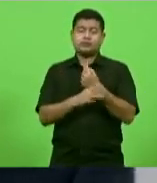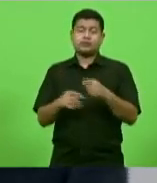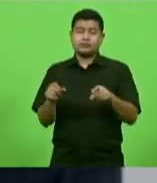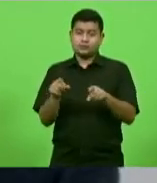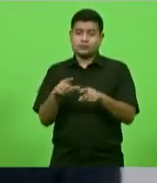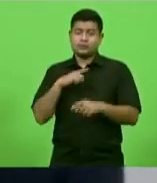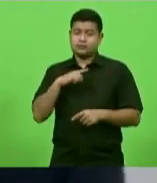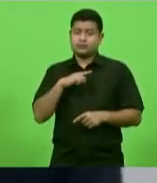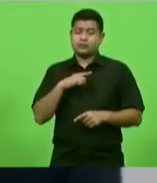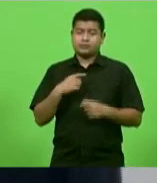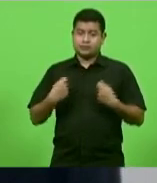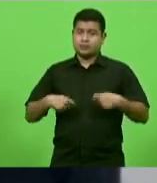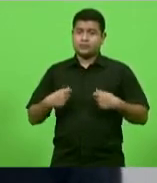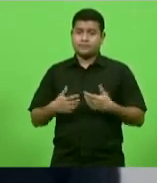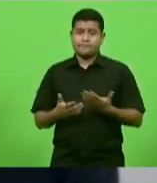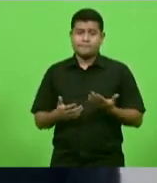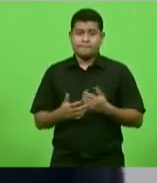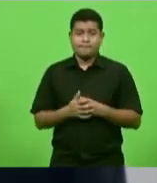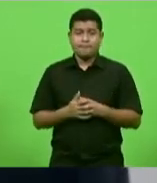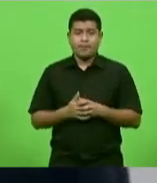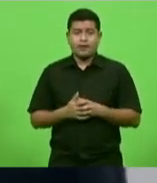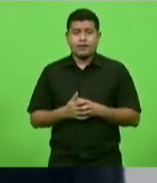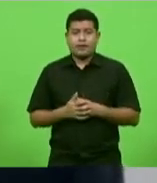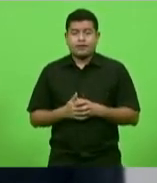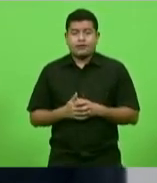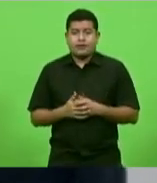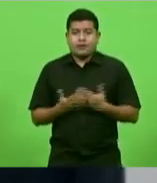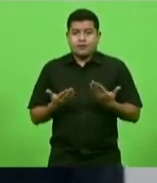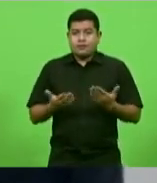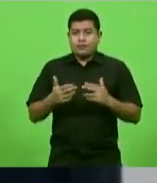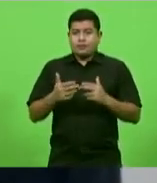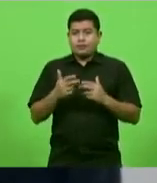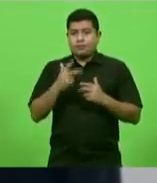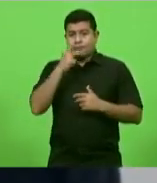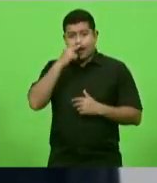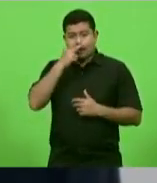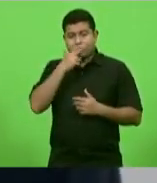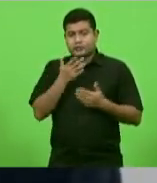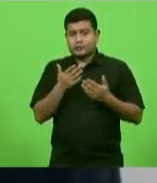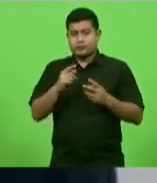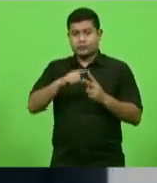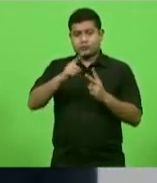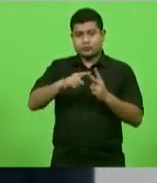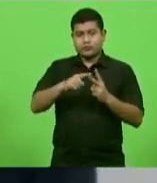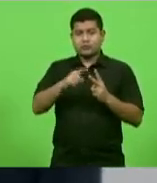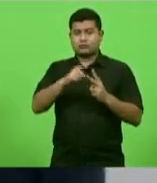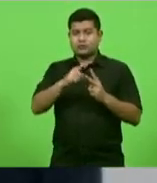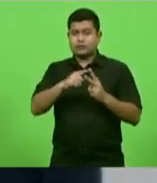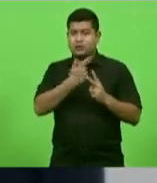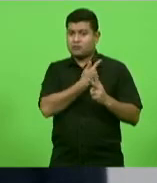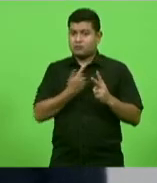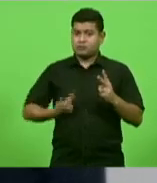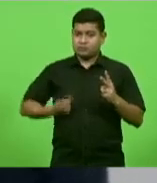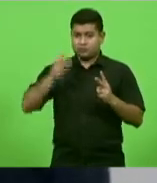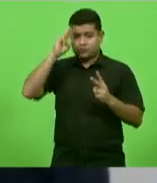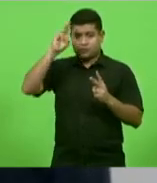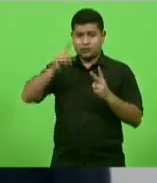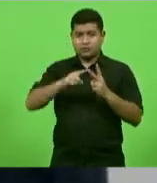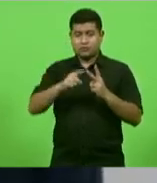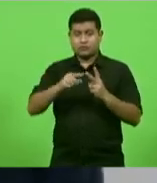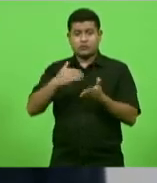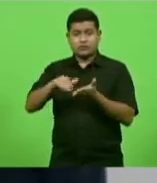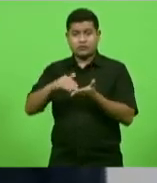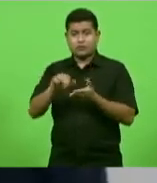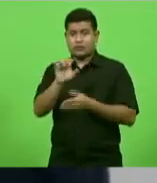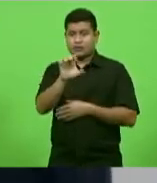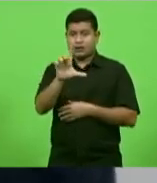ordem de ideias, parece que tanto o senhor governador como o seu secretário de Saúde sabiam sobre a inadequação